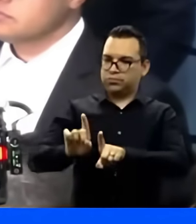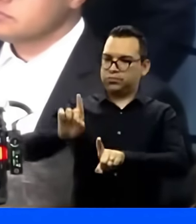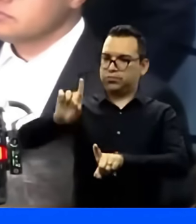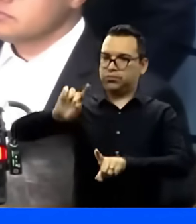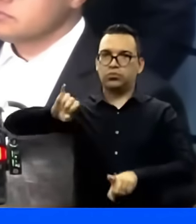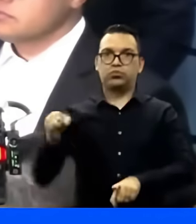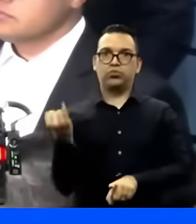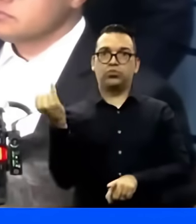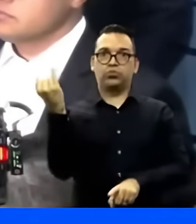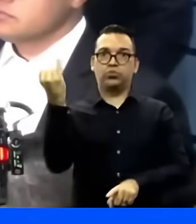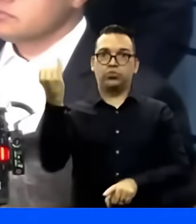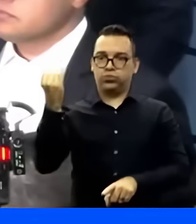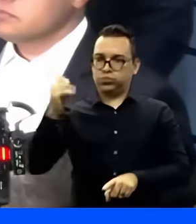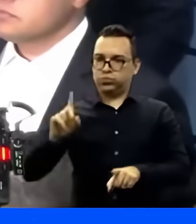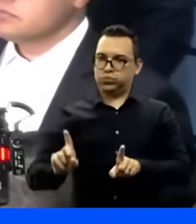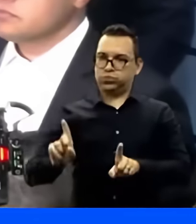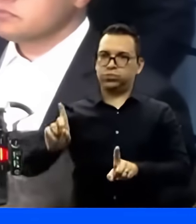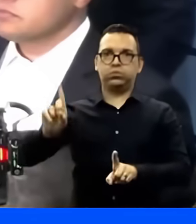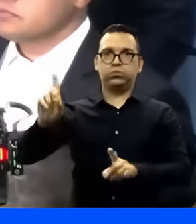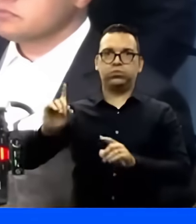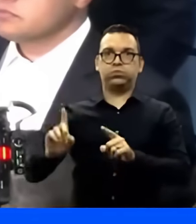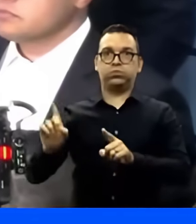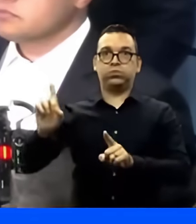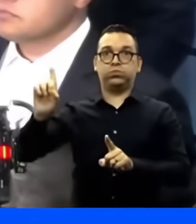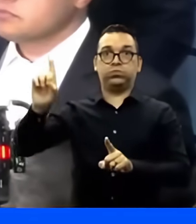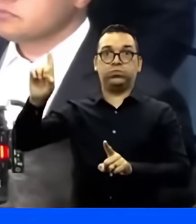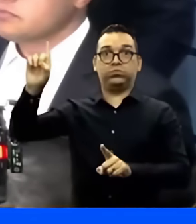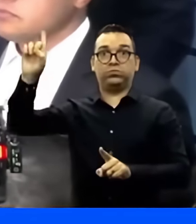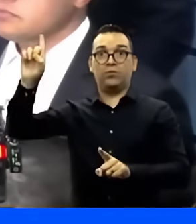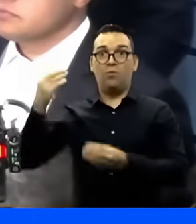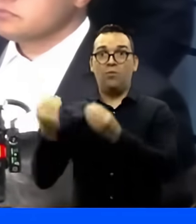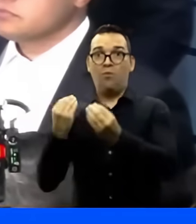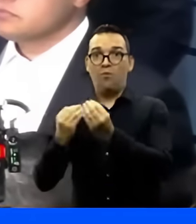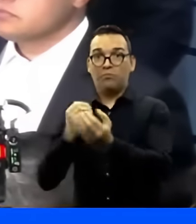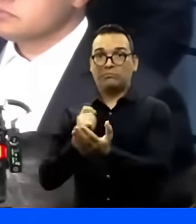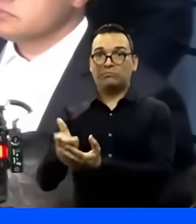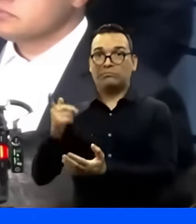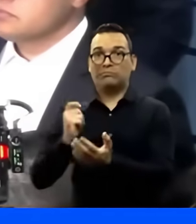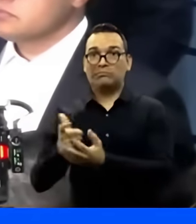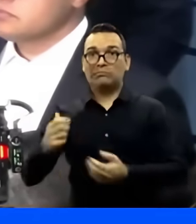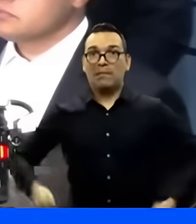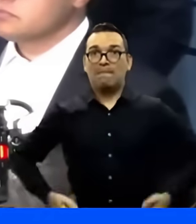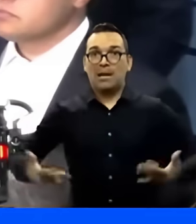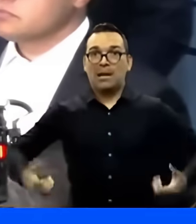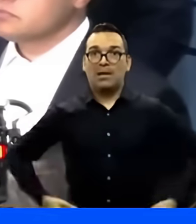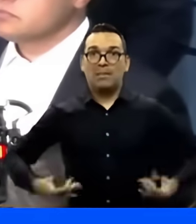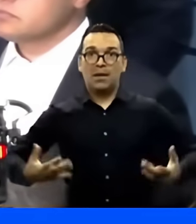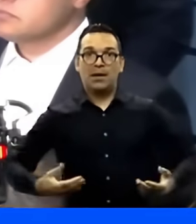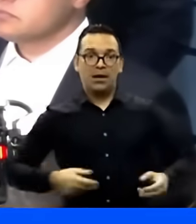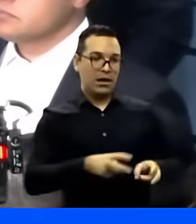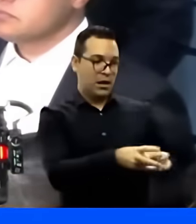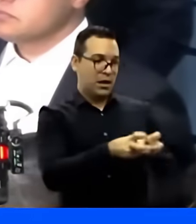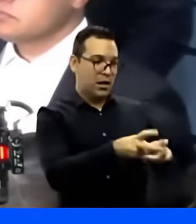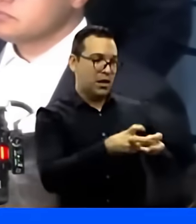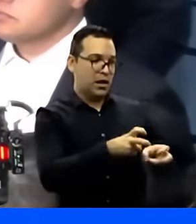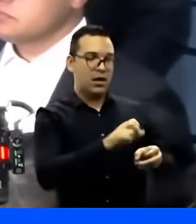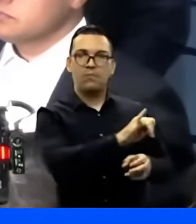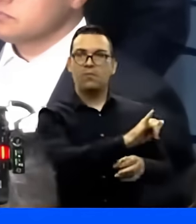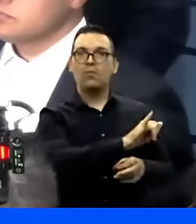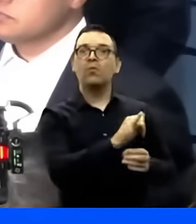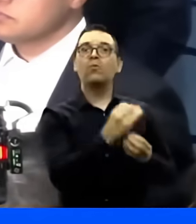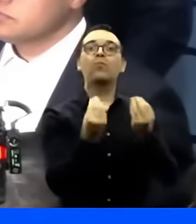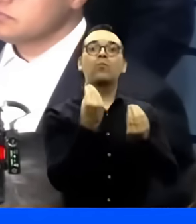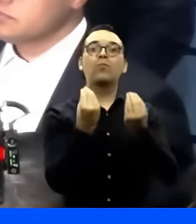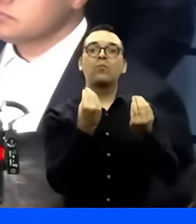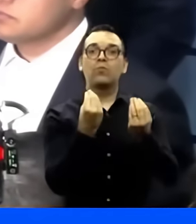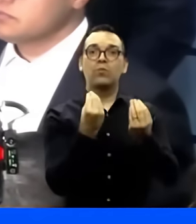altos, gastando mais do que arrecada, porque isso não é possível, nós não podemos. Mas também para poder ter uma reserva reserva discricionário para